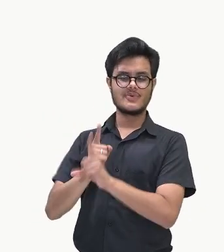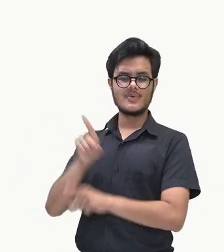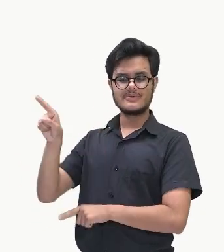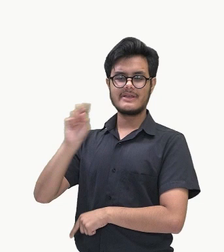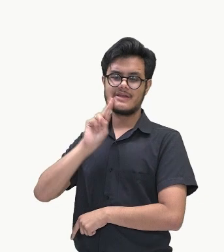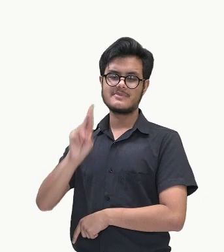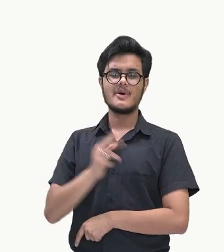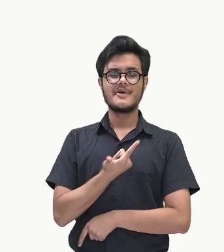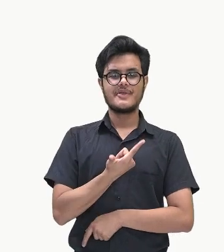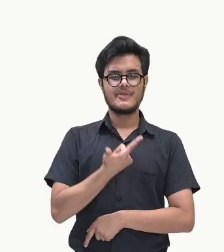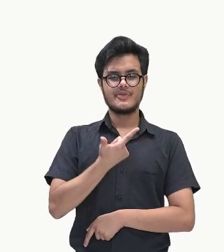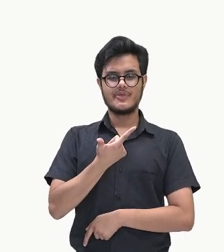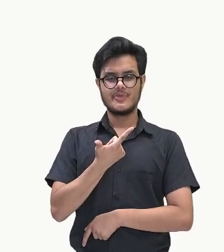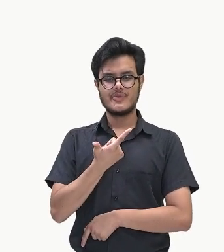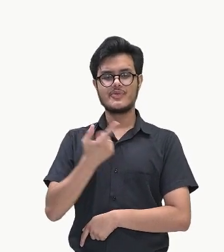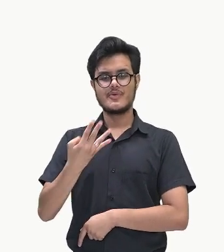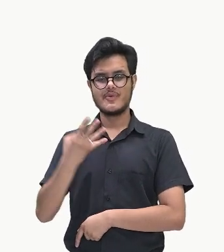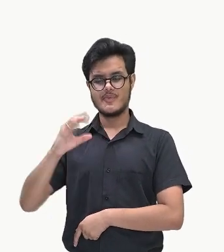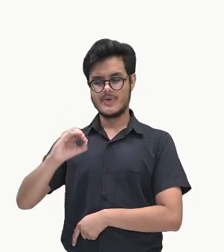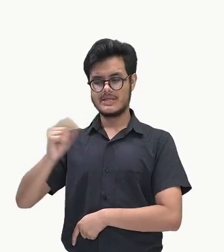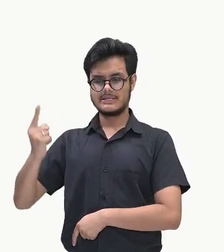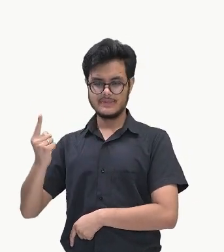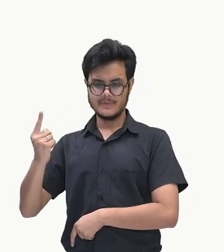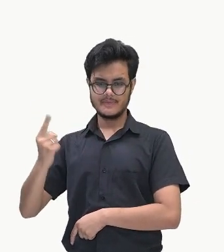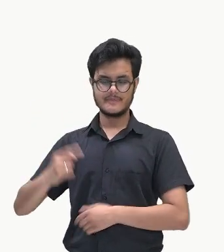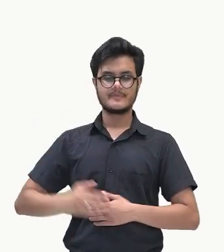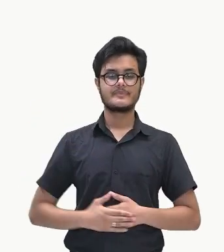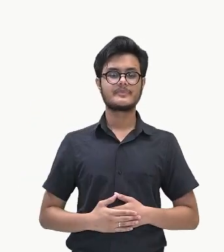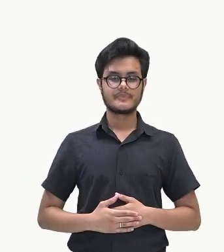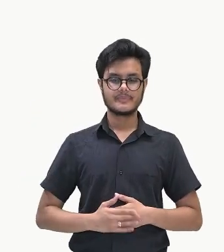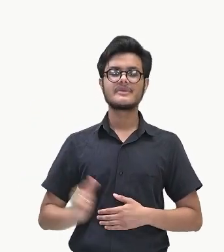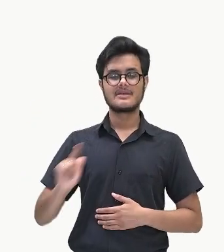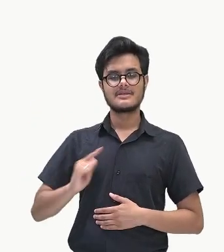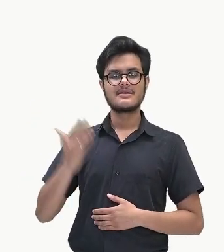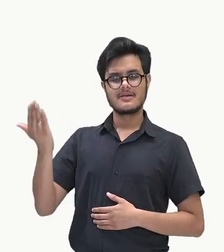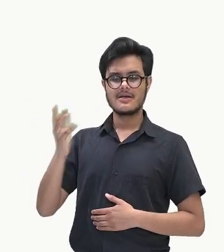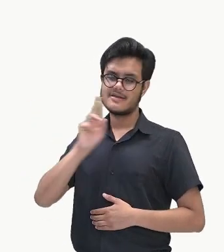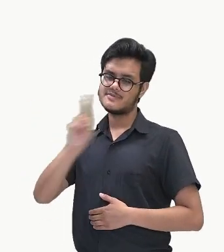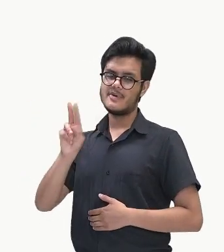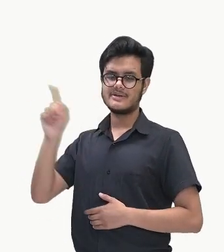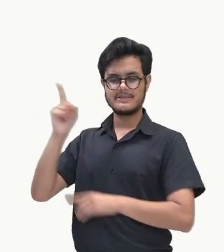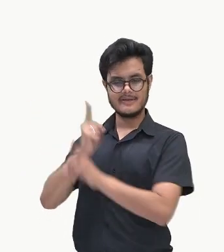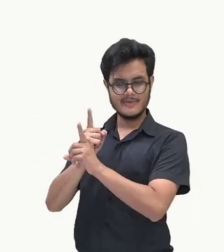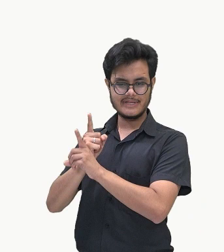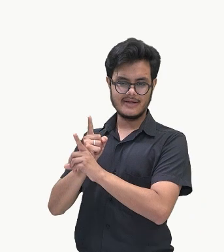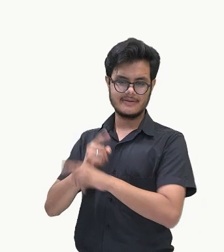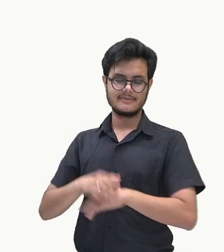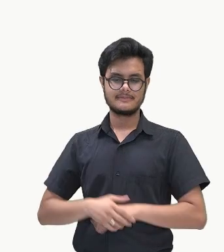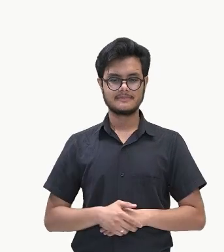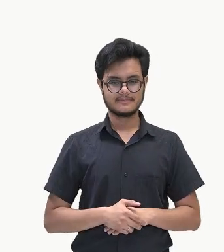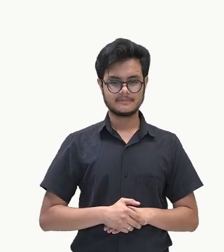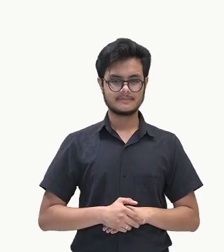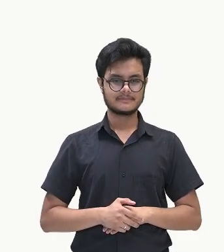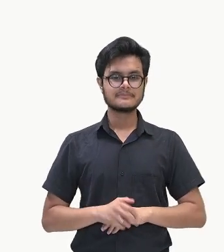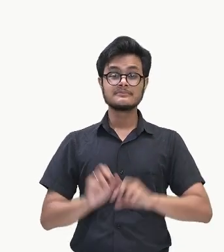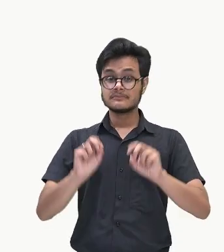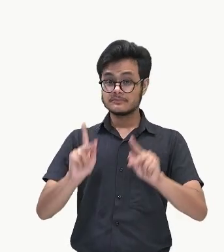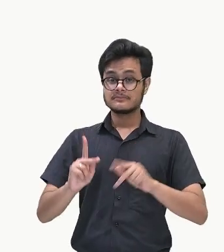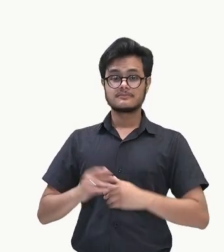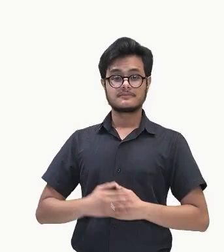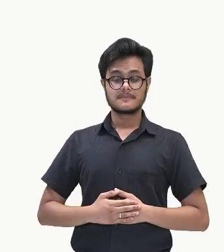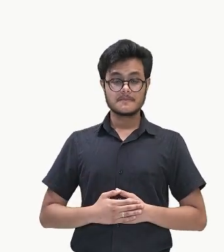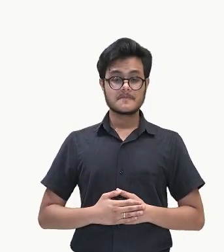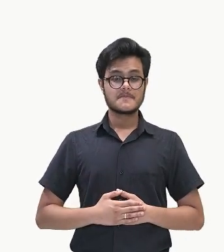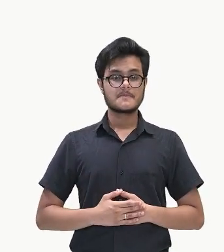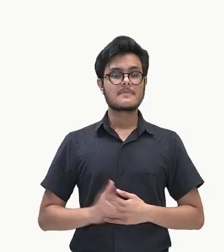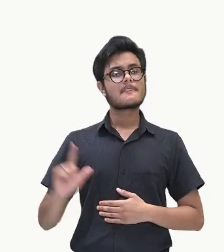2.401. Então, temos aqui o nosso índice, ó, do meu radicando, melhor, o